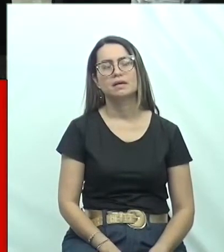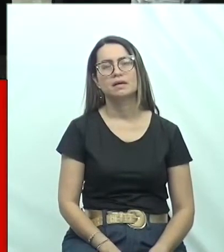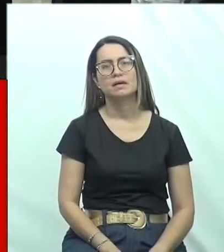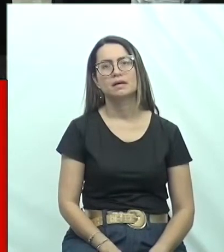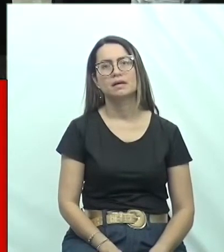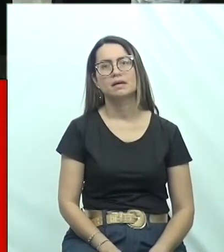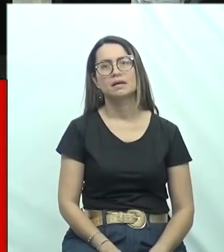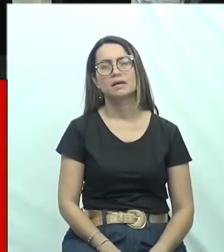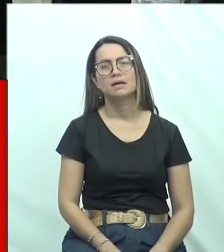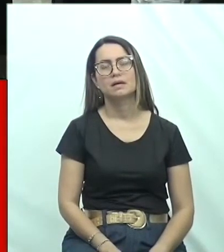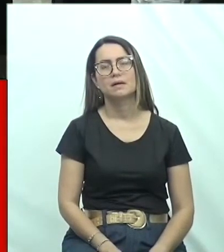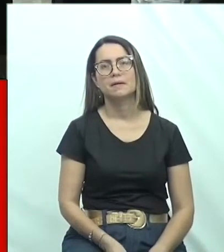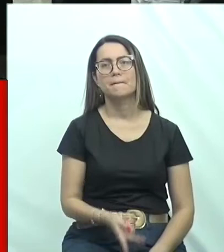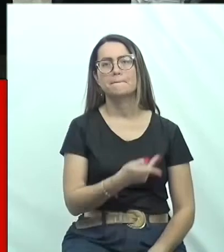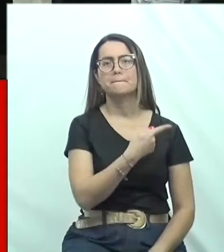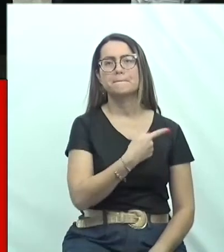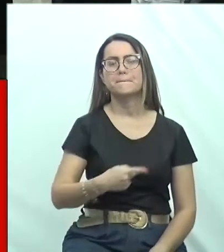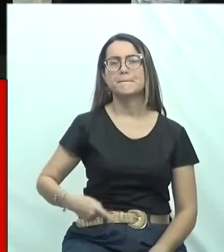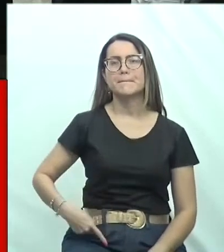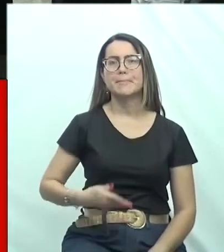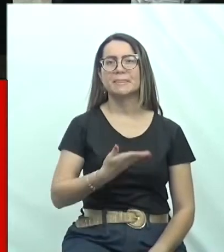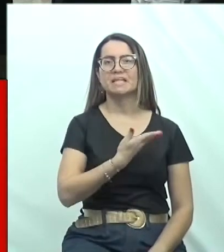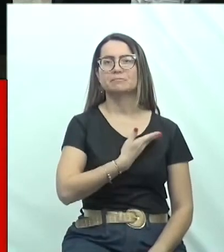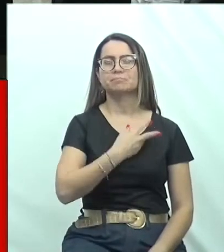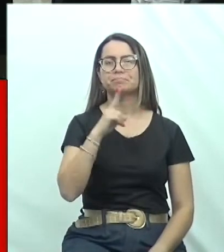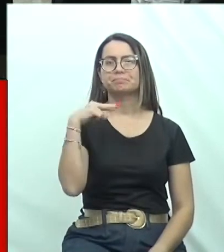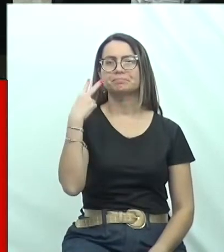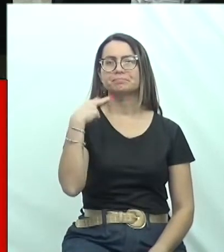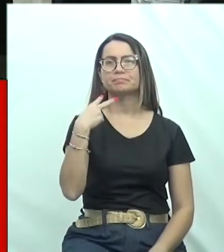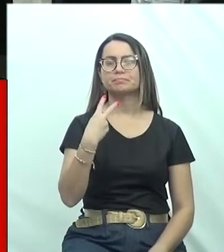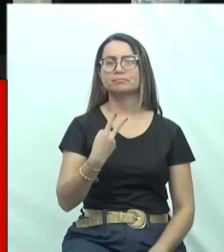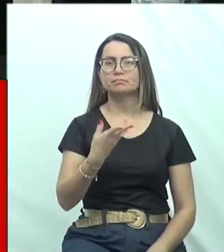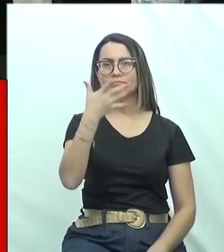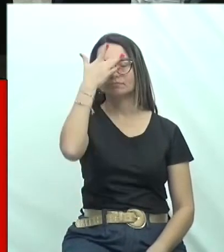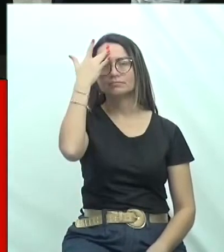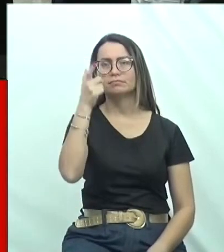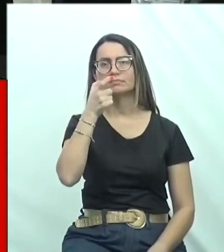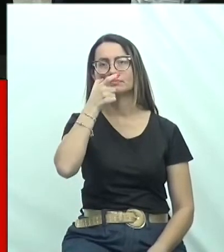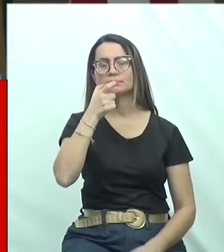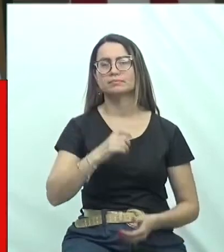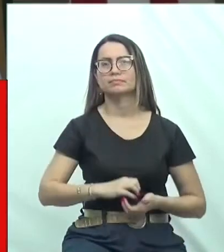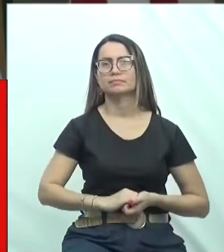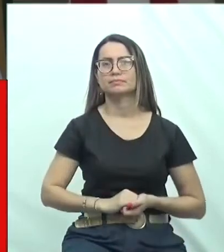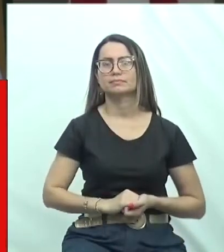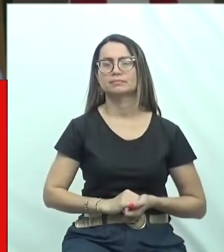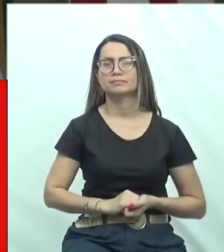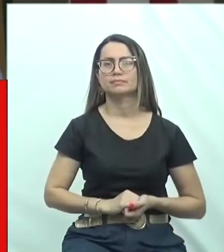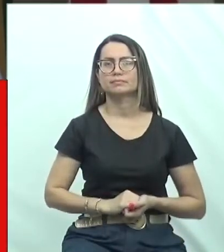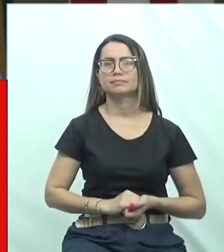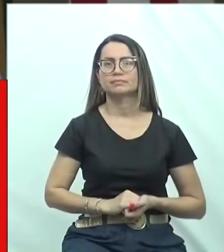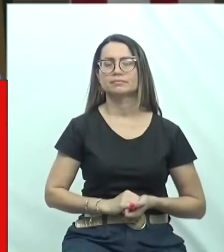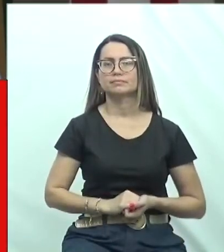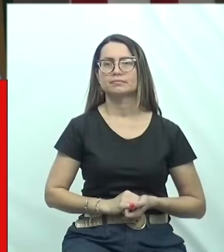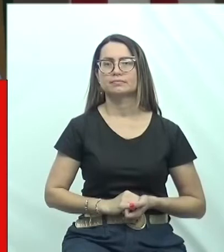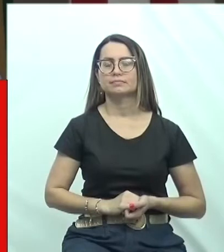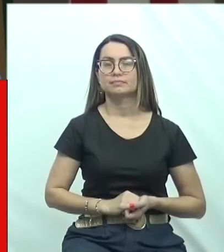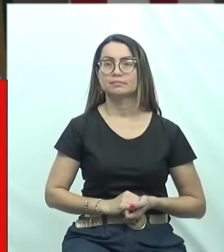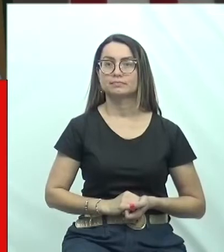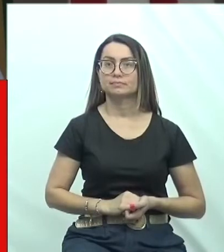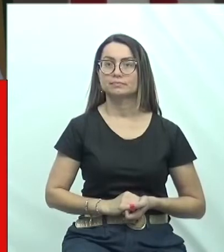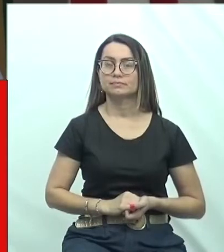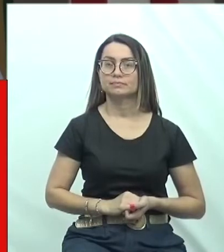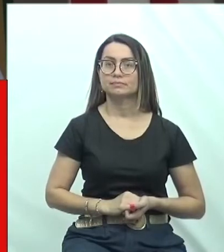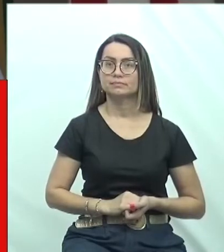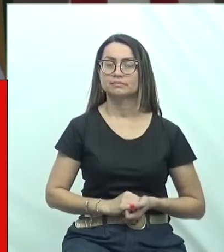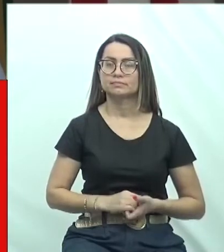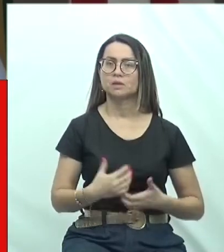Senhora presidente, colegas vereadores, membros da mesa, o público que nos assiste. Para a nossa casa, eu acho que no momento, o investimento desse,